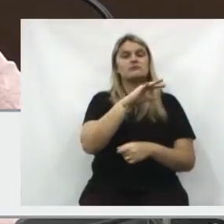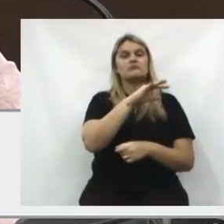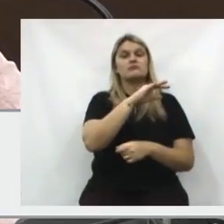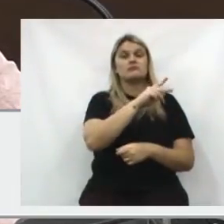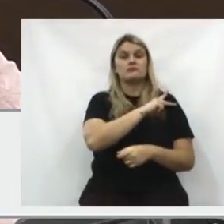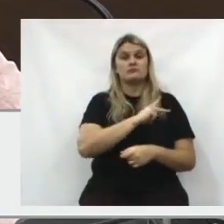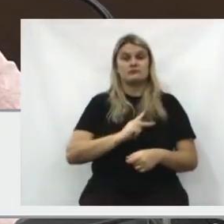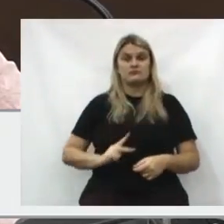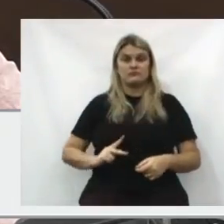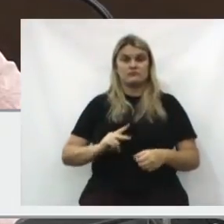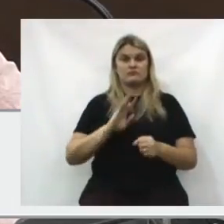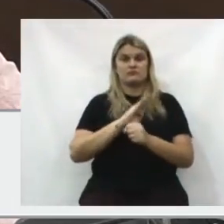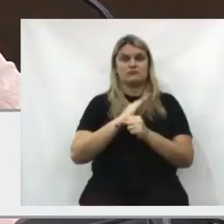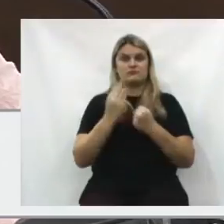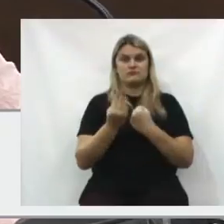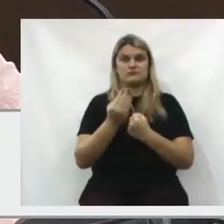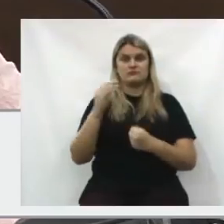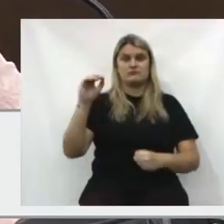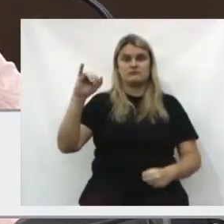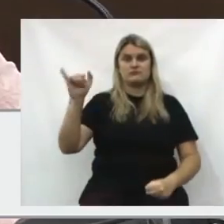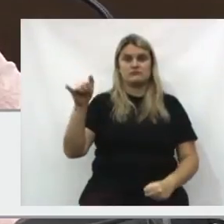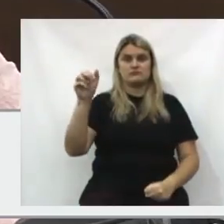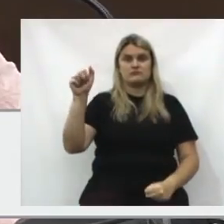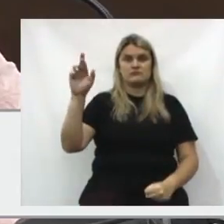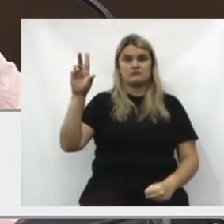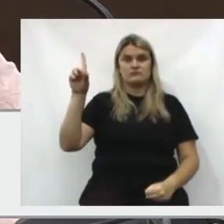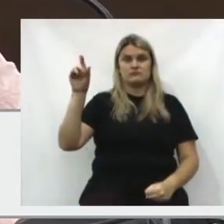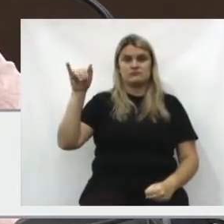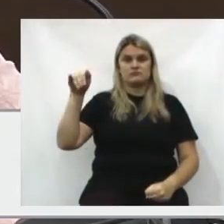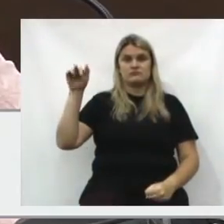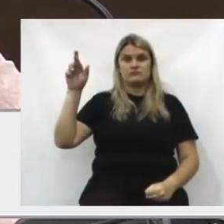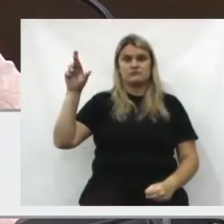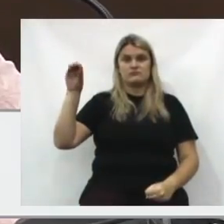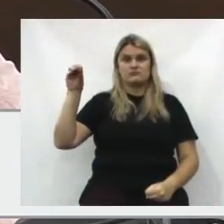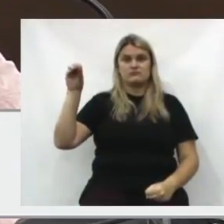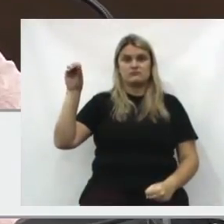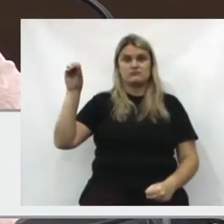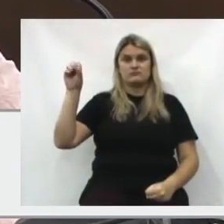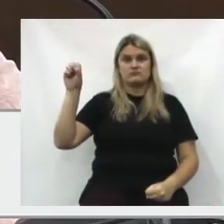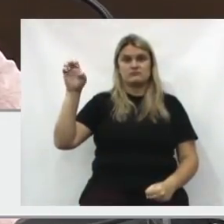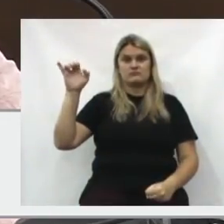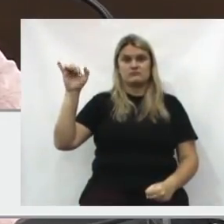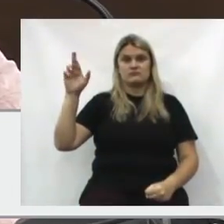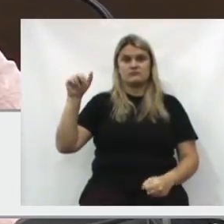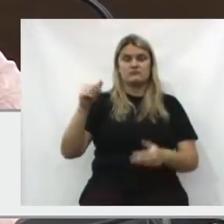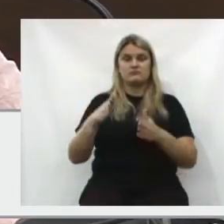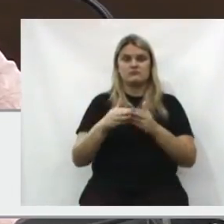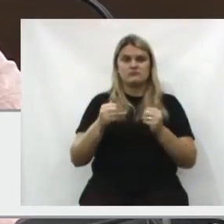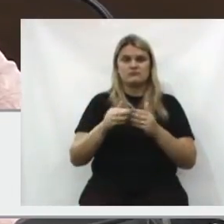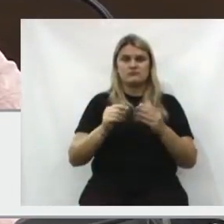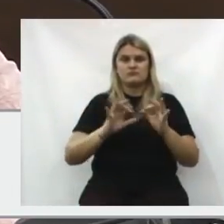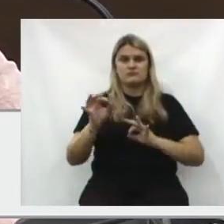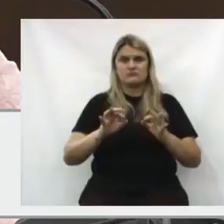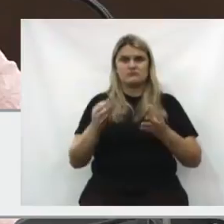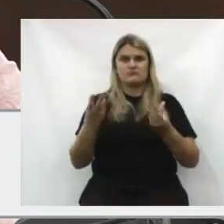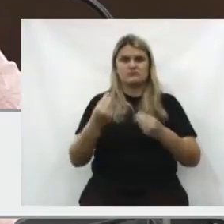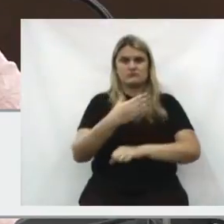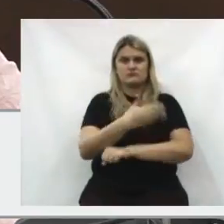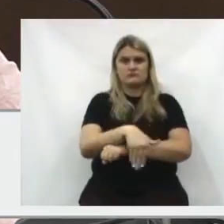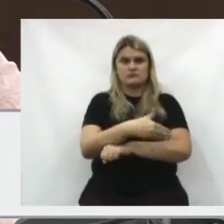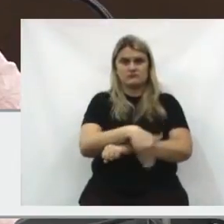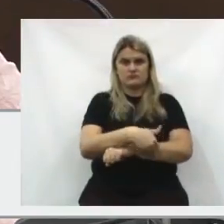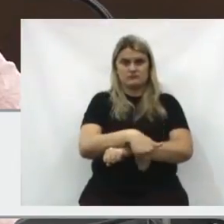em contato com o presidente do bairro Jardim Roseira, que está solicitando reparo em